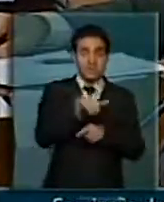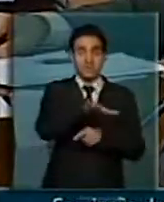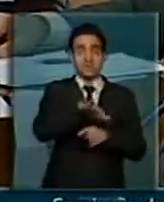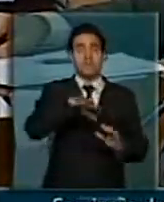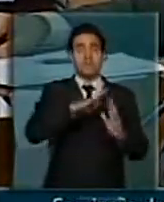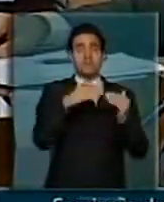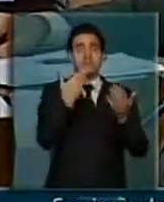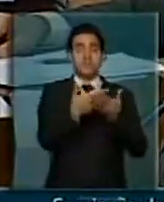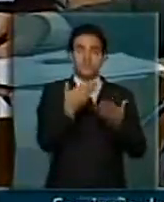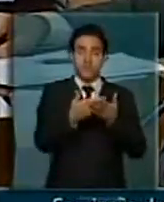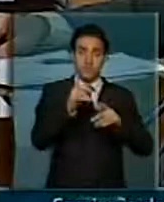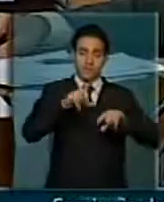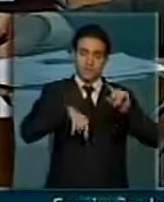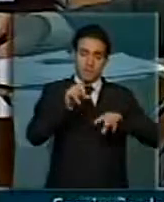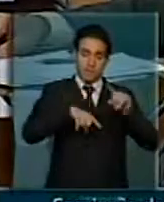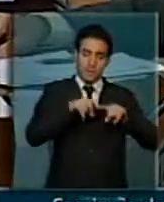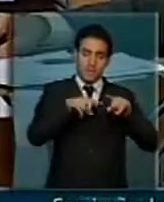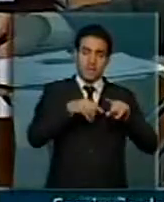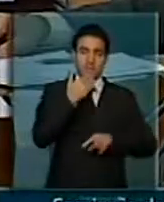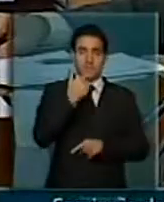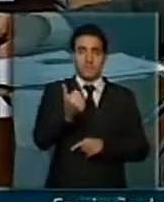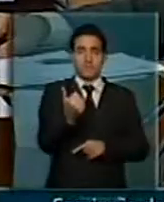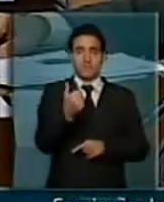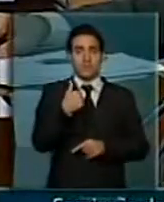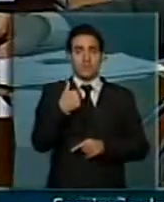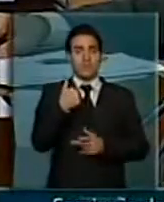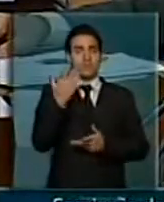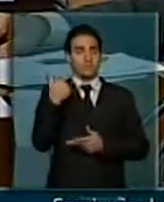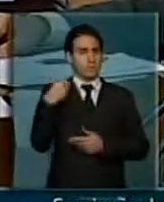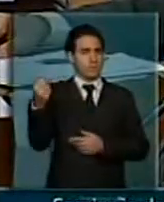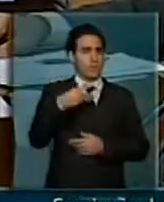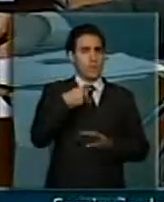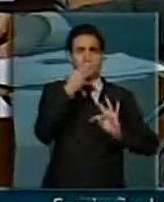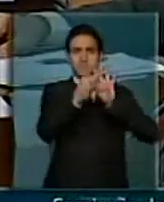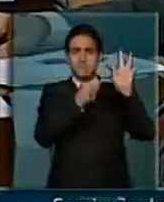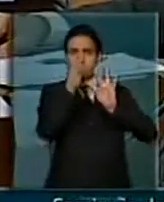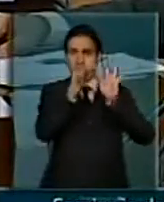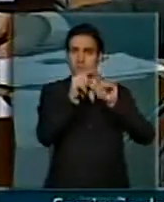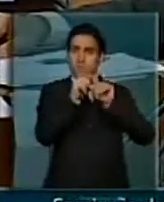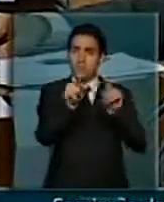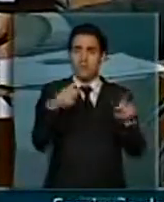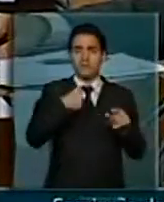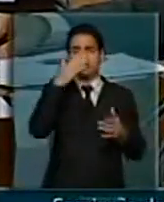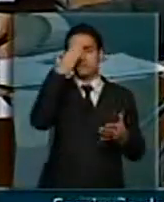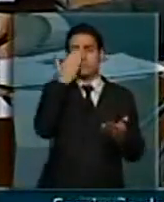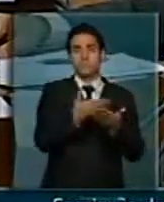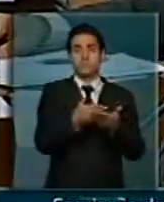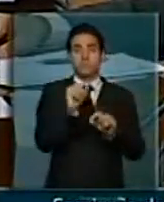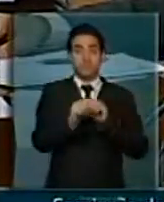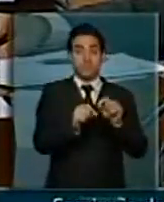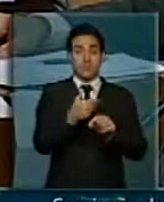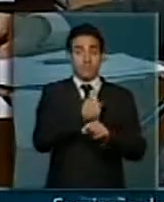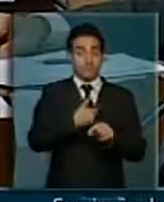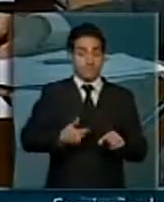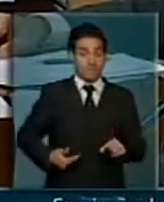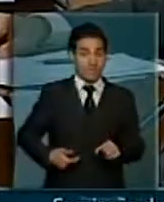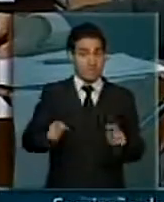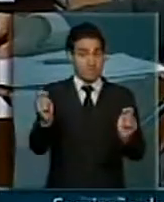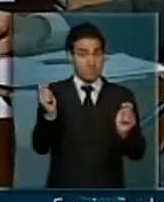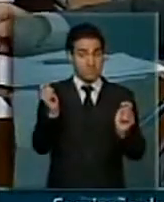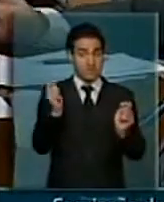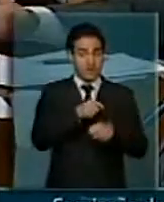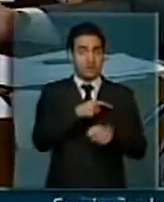escola um equipamento de última geração, mas acreditamos que o governo